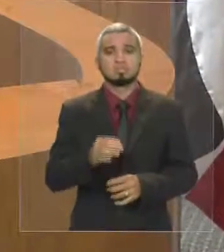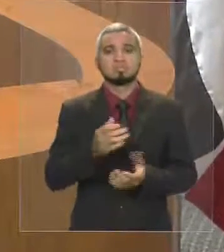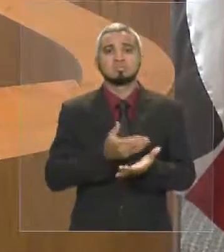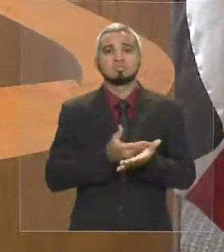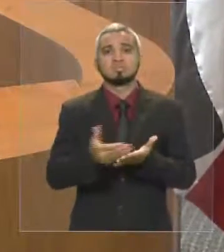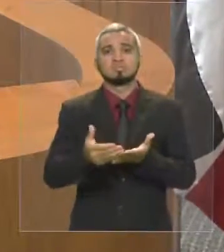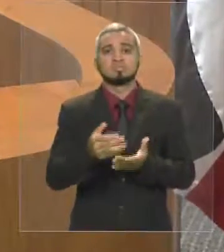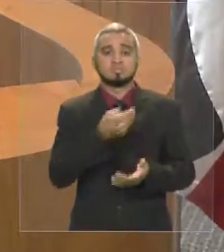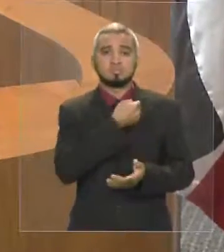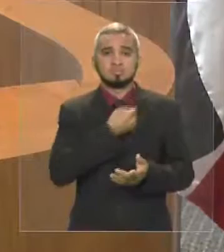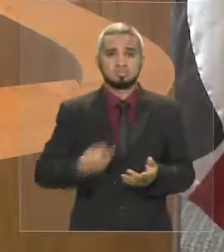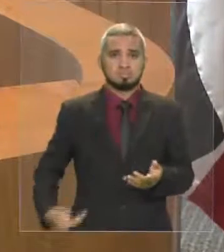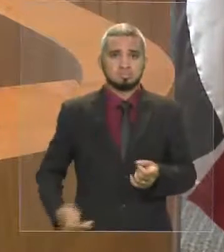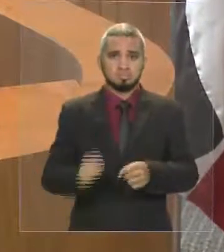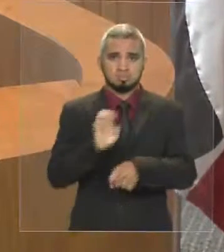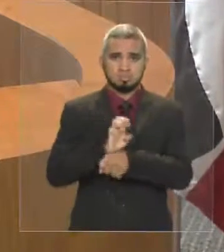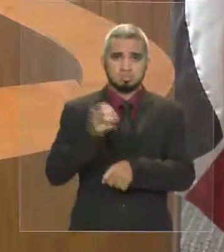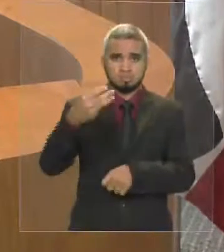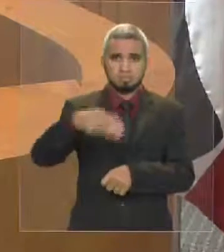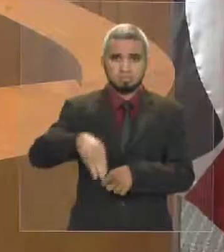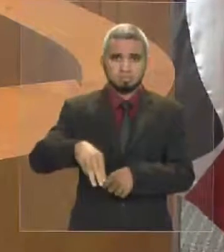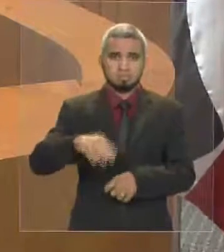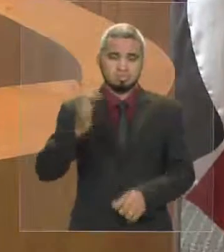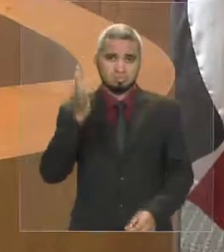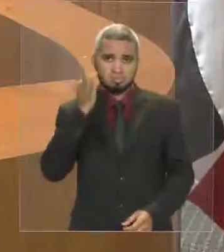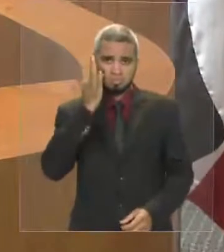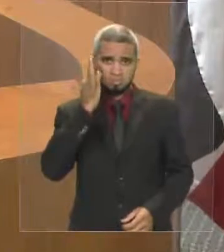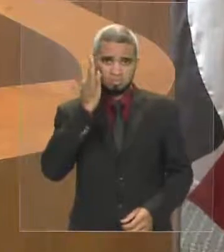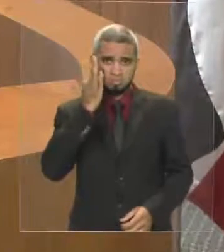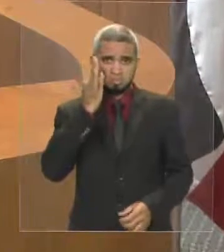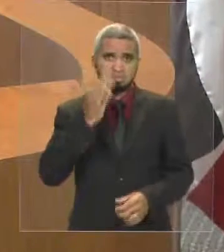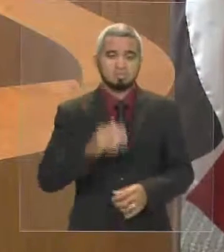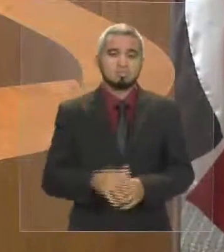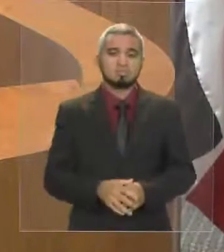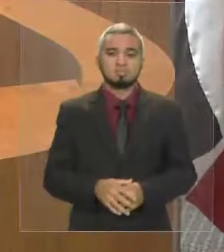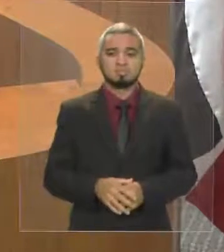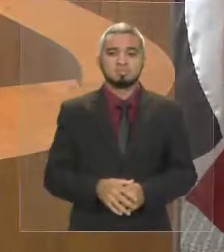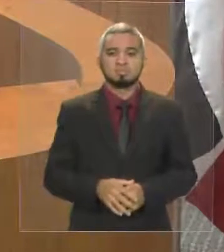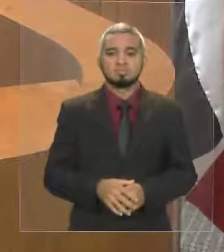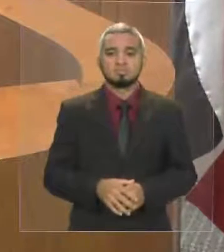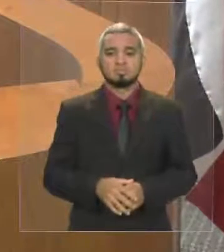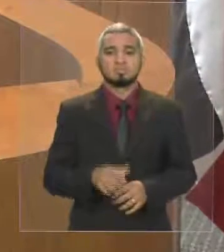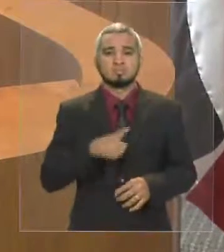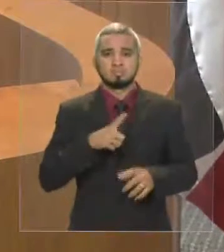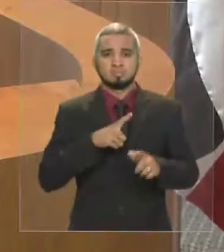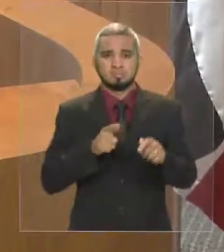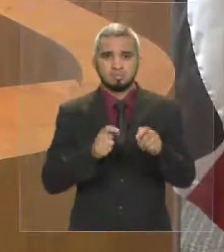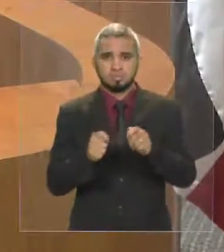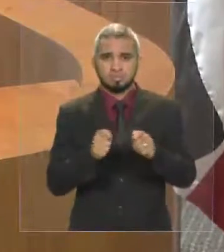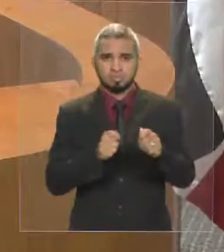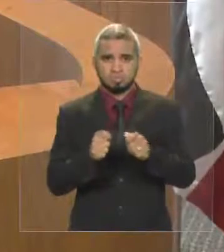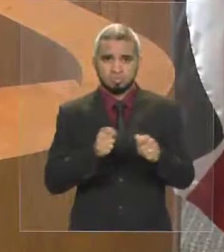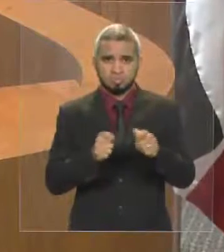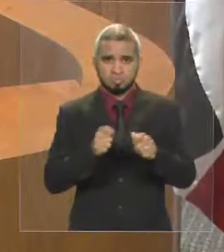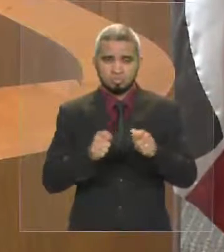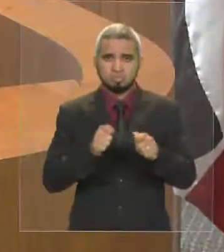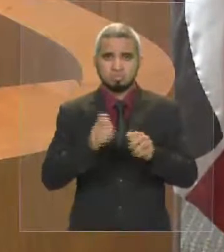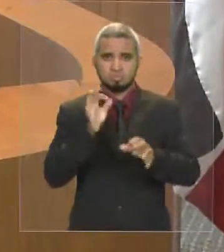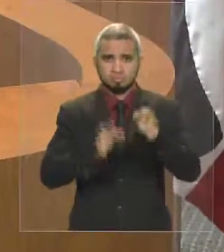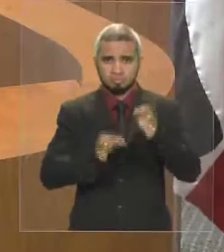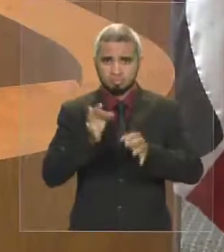O governador do Estado do Maranhão, Flávio Dino de Castro e Costa, legitimado ao controle judicial de constitucionalidade por